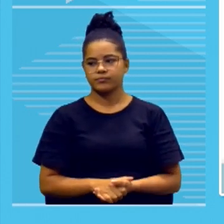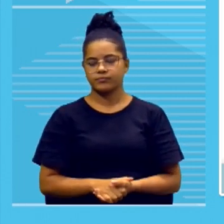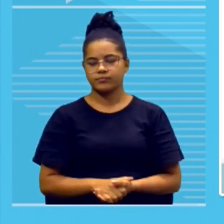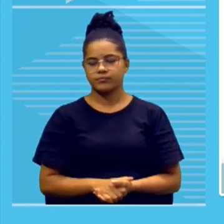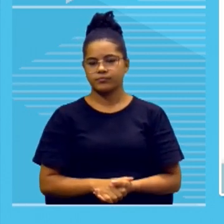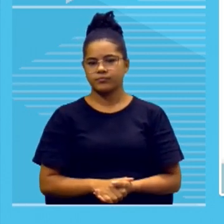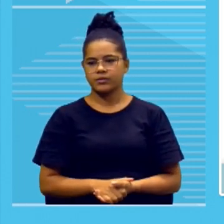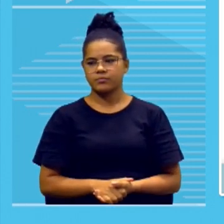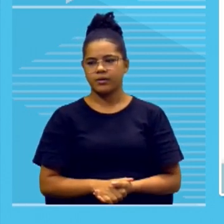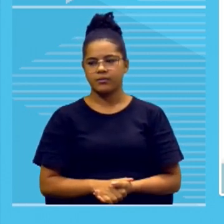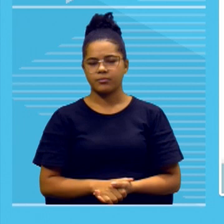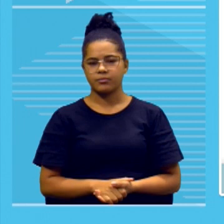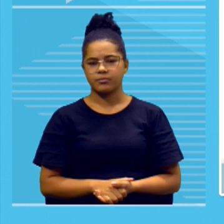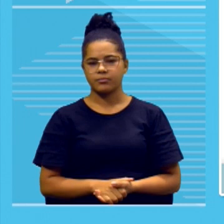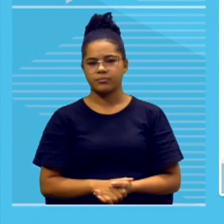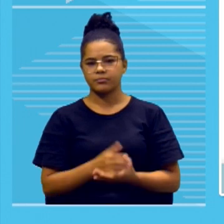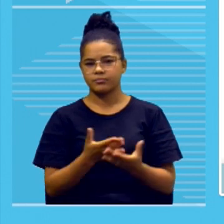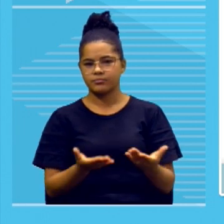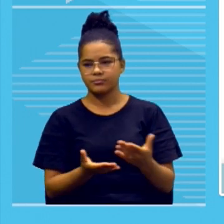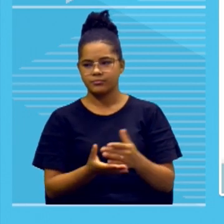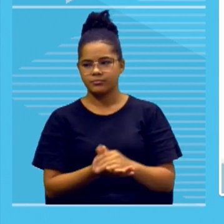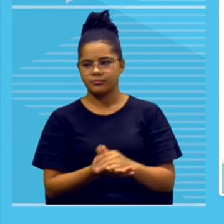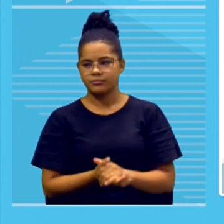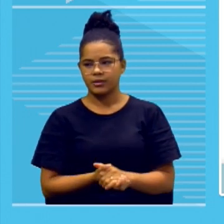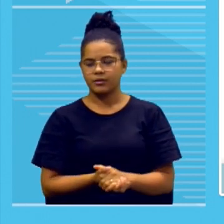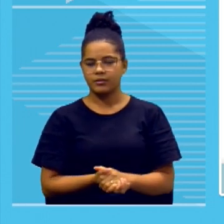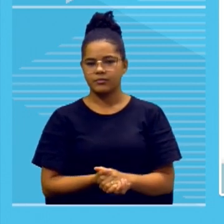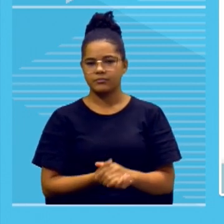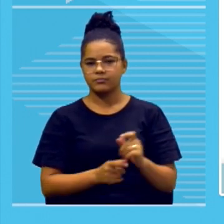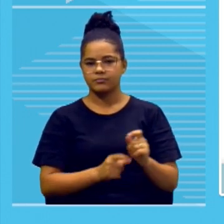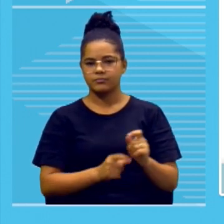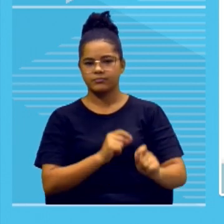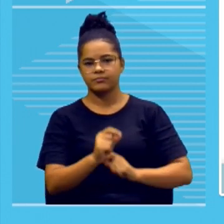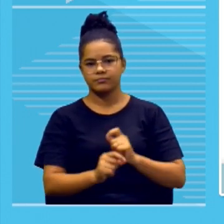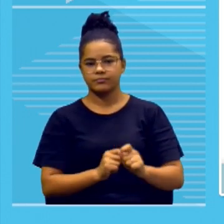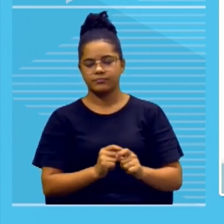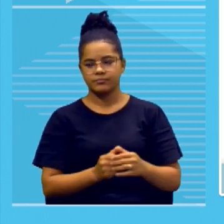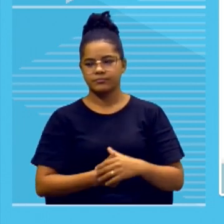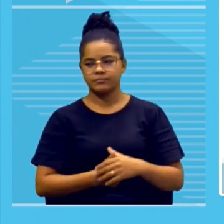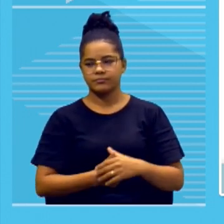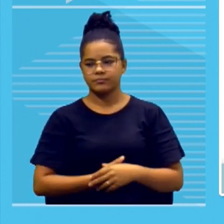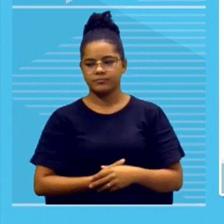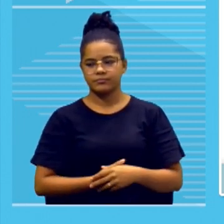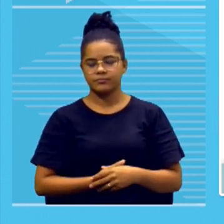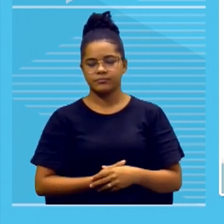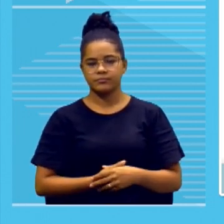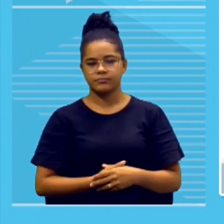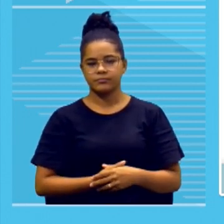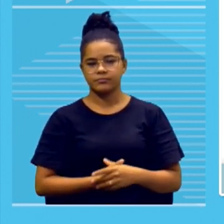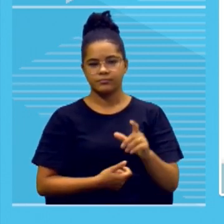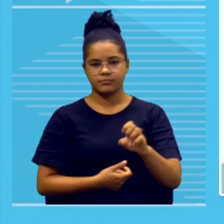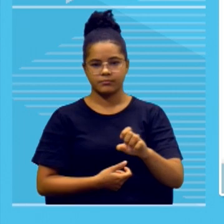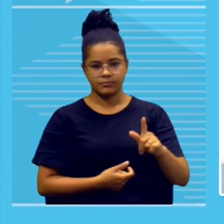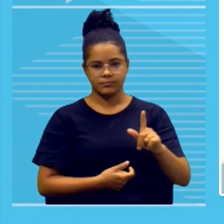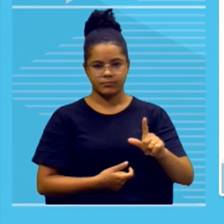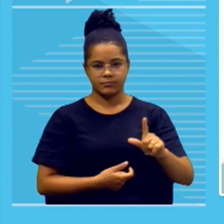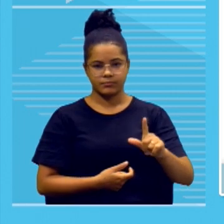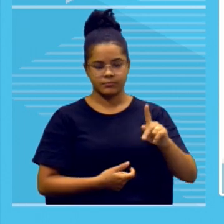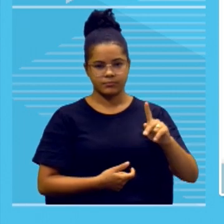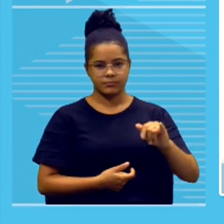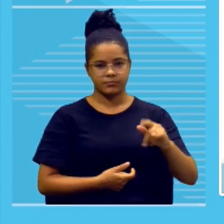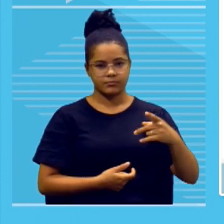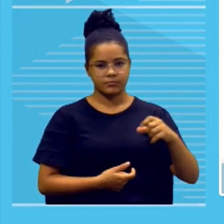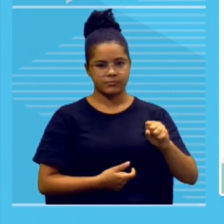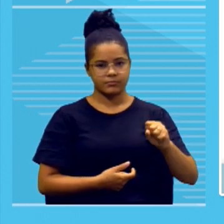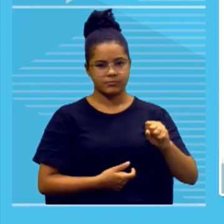elipse, é a omissão de um termo que não foi expressa ainda. Eu consigo identificar normalmente. Mas